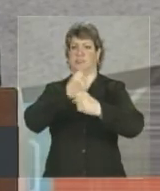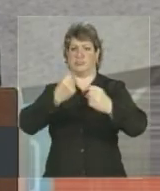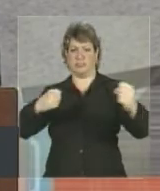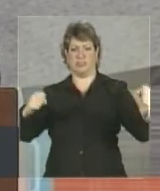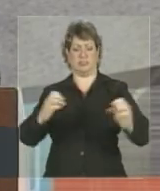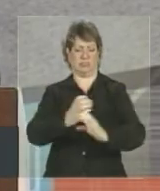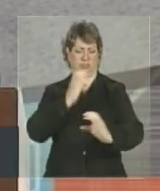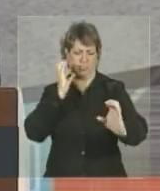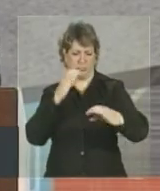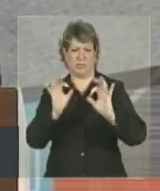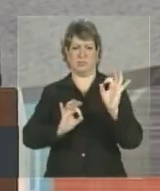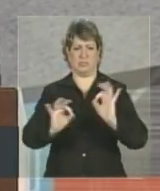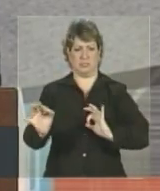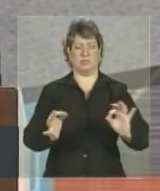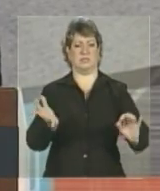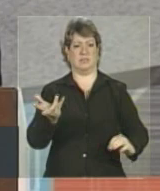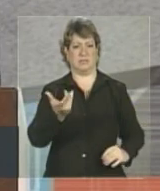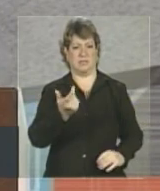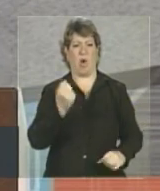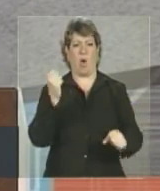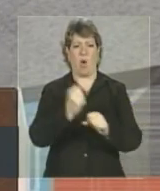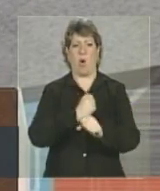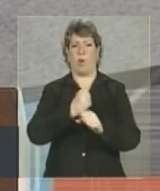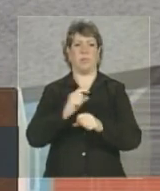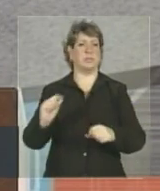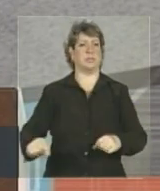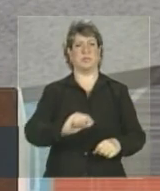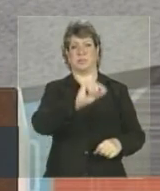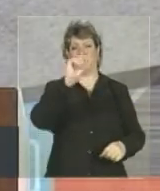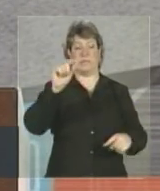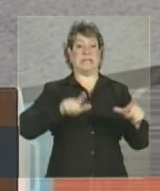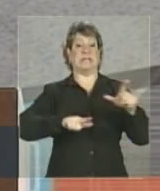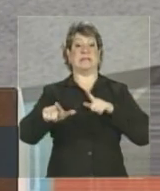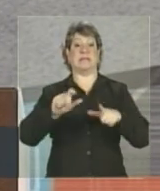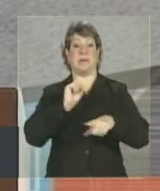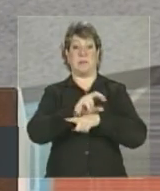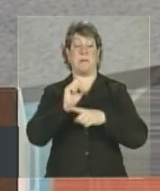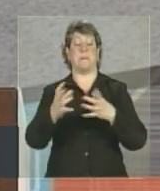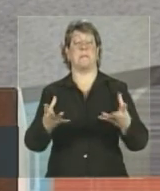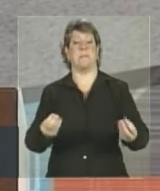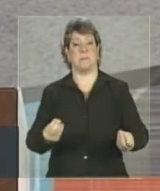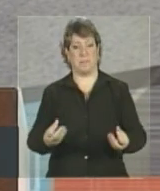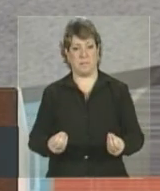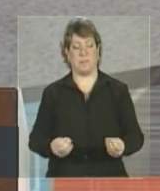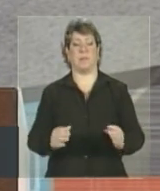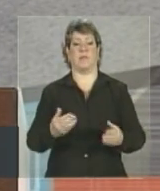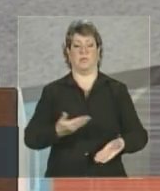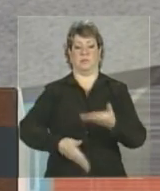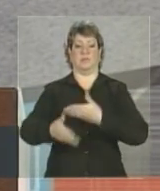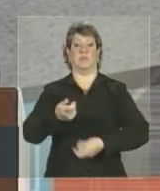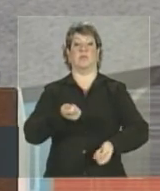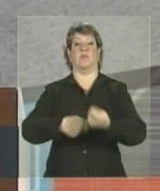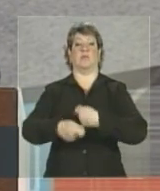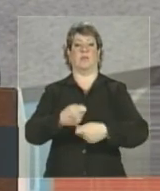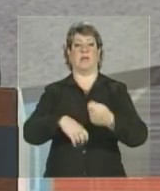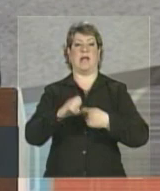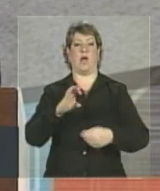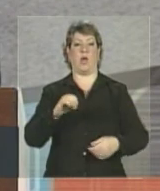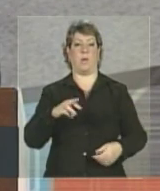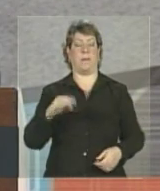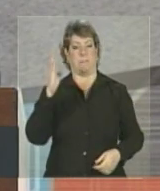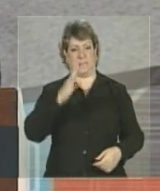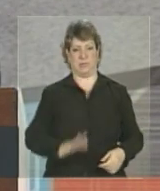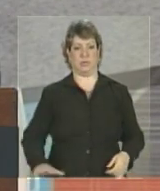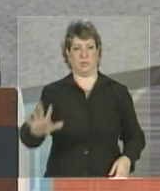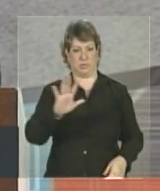engenharia, grandes canteiros de obras que vão gerar milhares de empregos e vão movimentar a economia de todo o